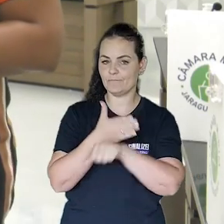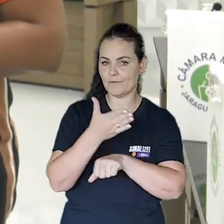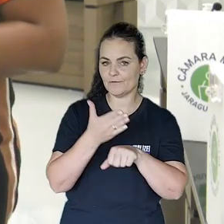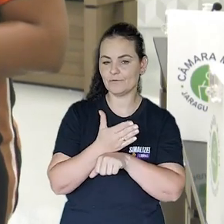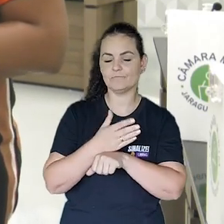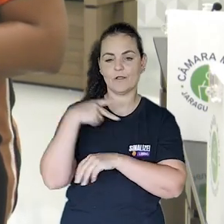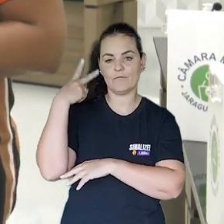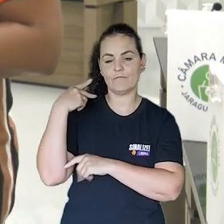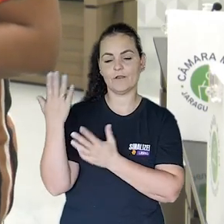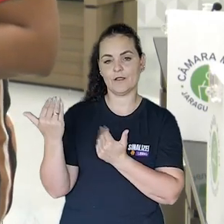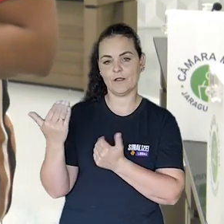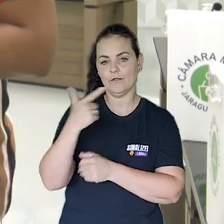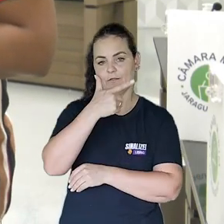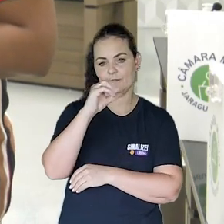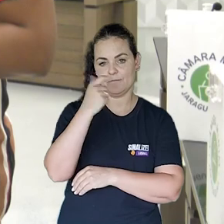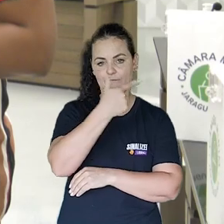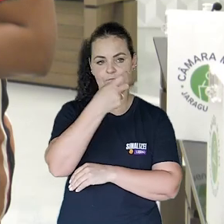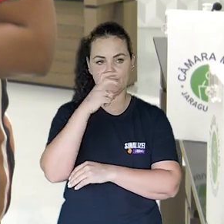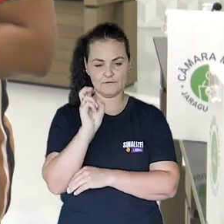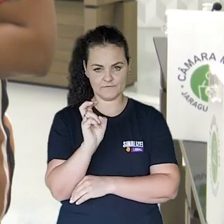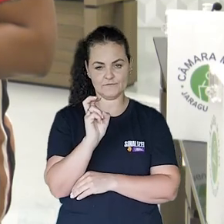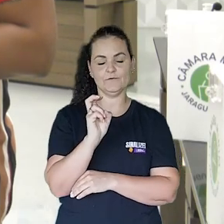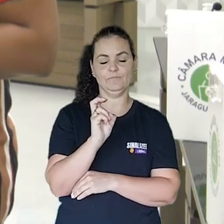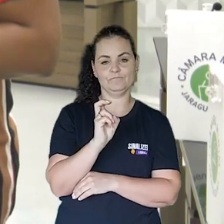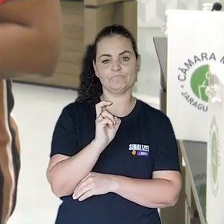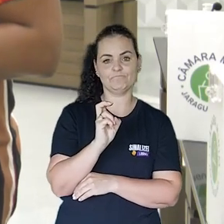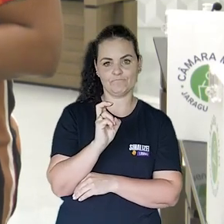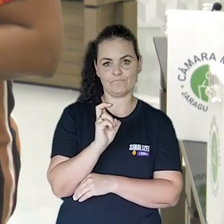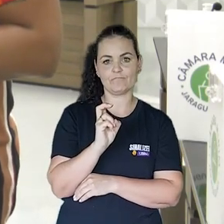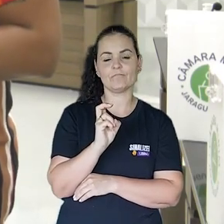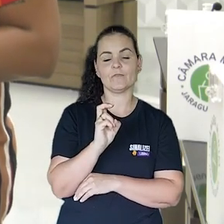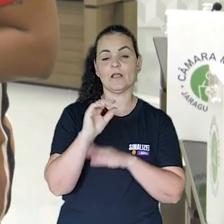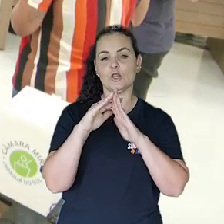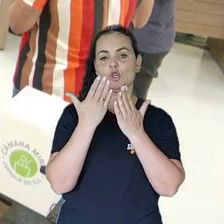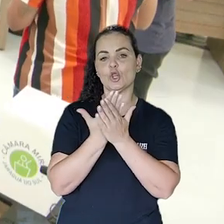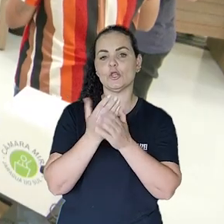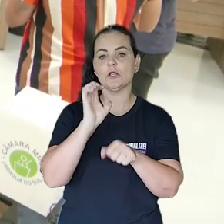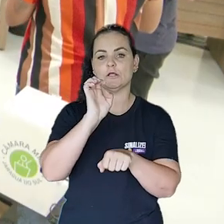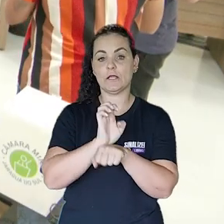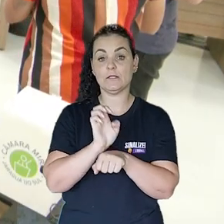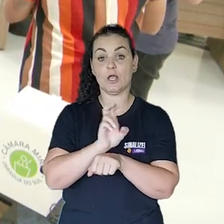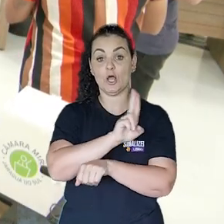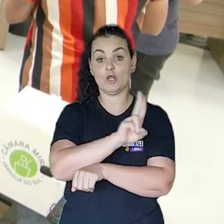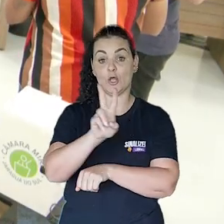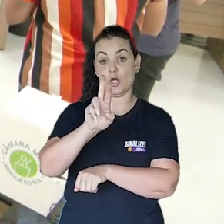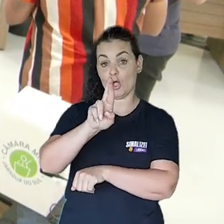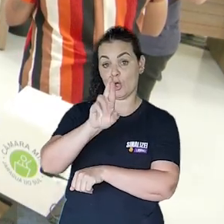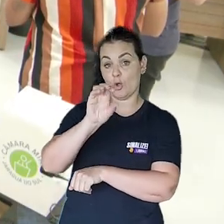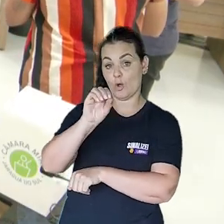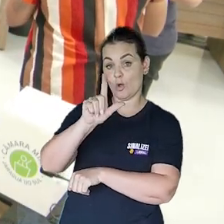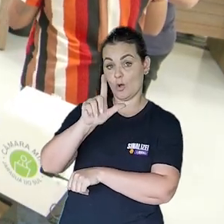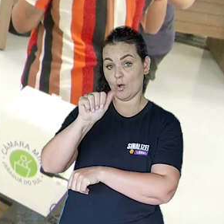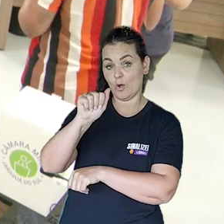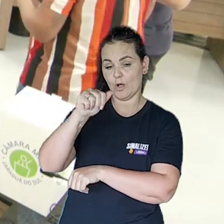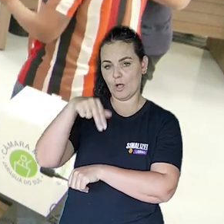é a Roland Harold Dorbusch, que fica lá na Barra do Rio Molha, né? Isso mesmo. O